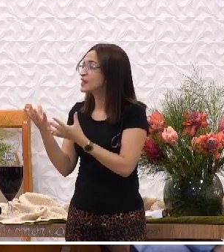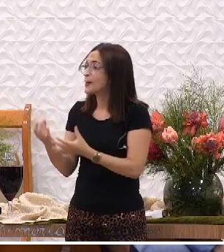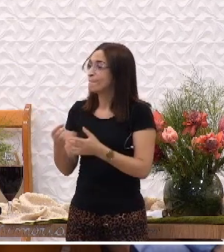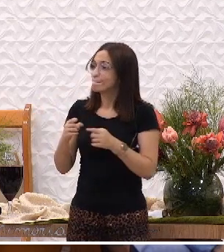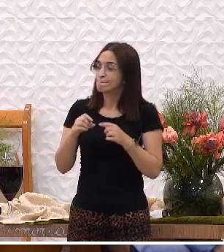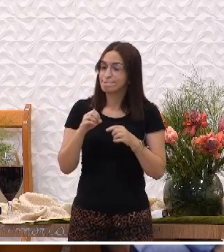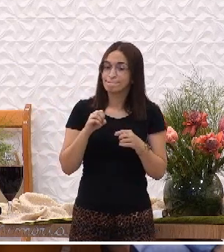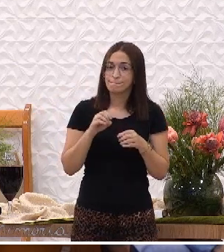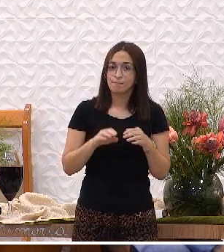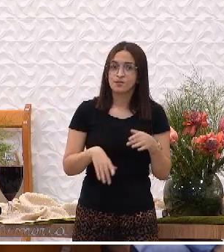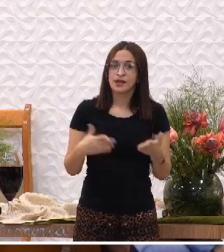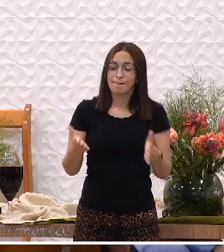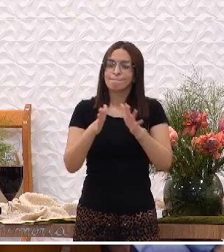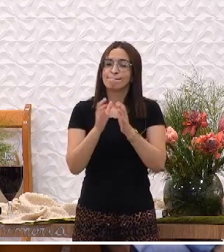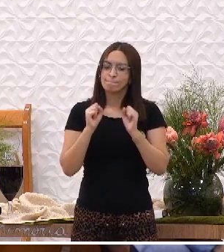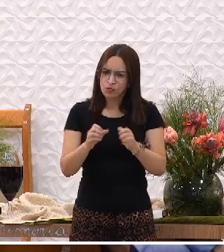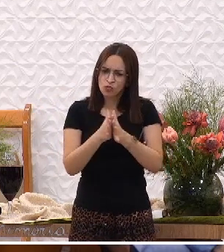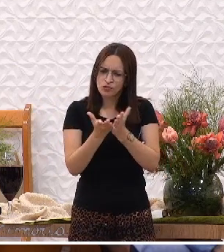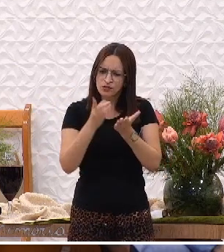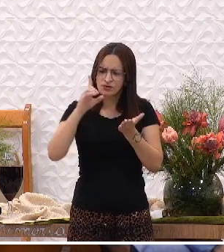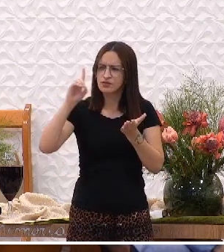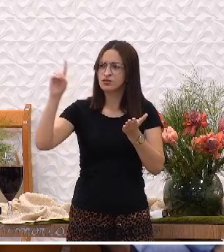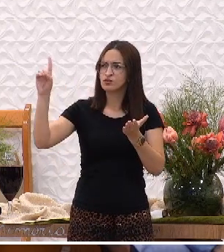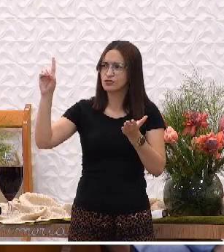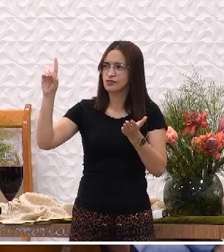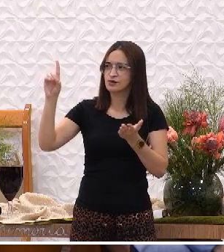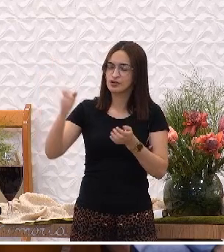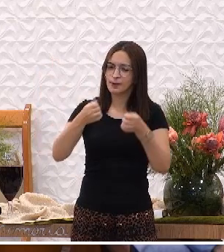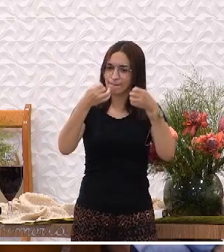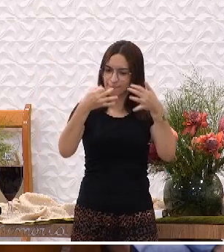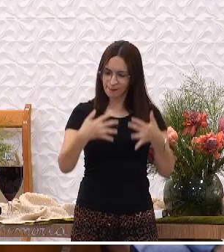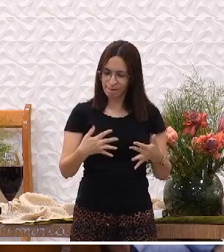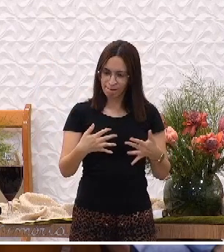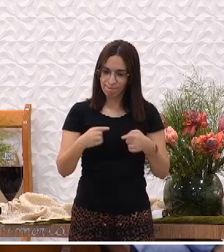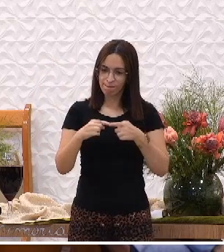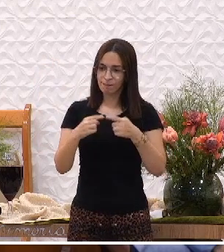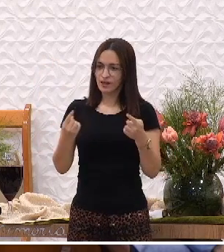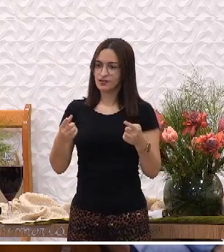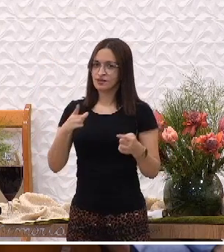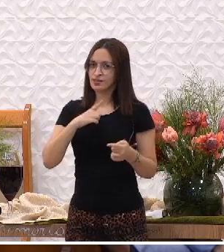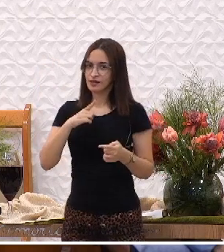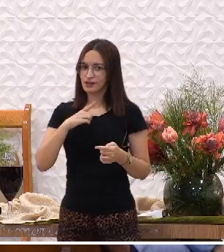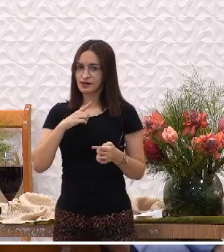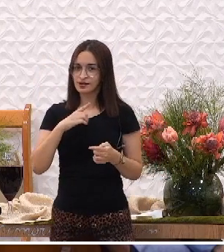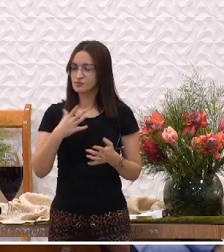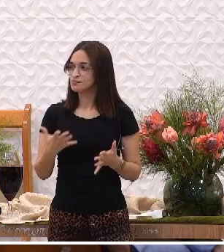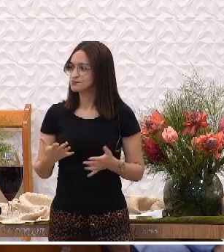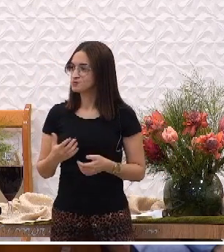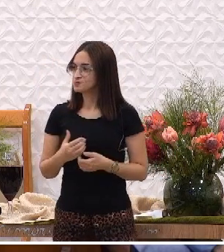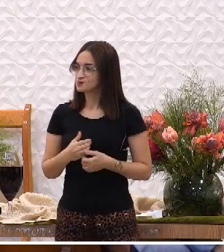grande risco de você se afastar e apartar do que a Bíblia ensina. Enquanto quando